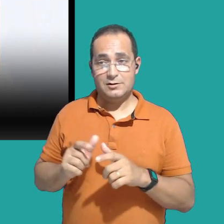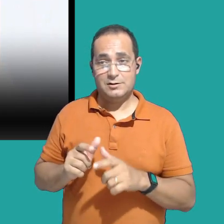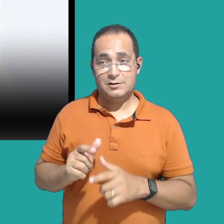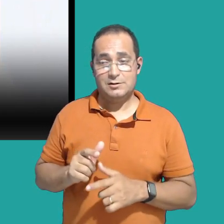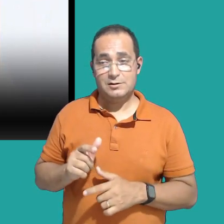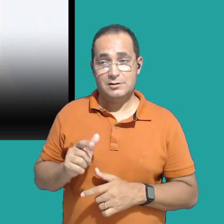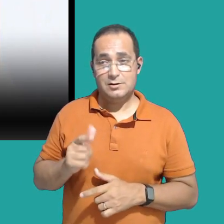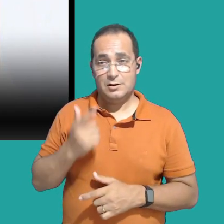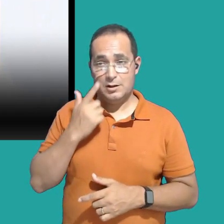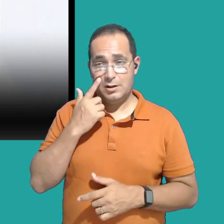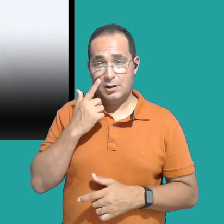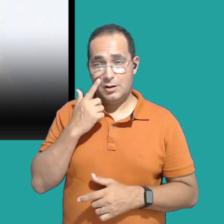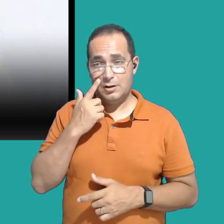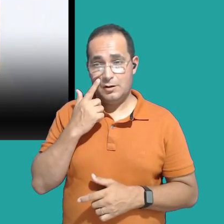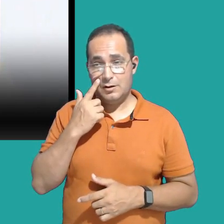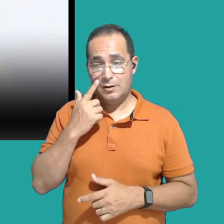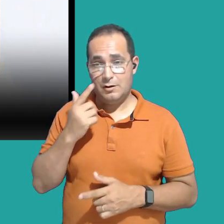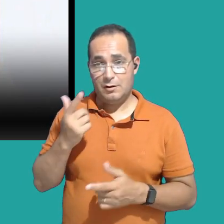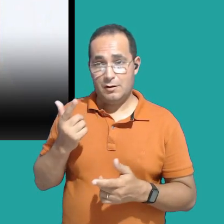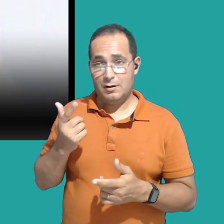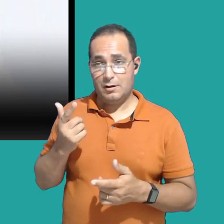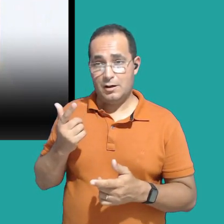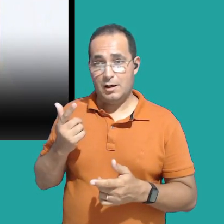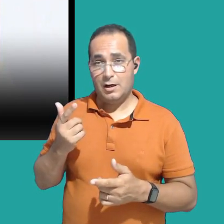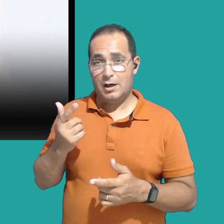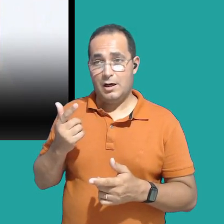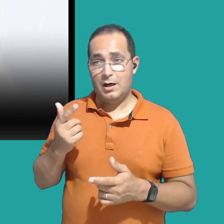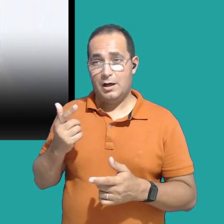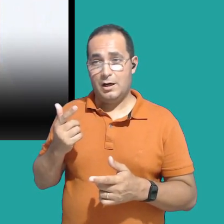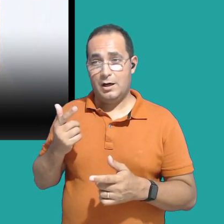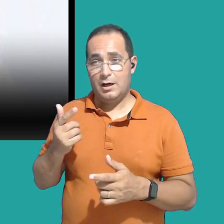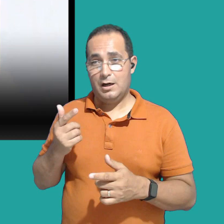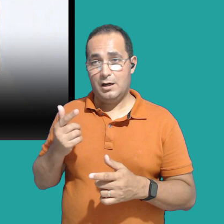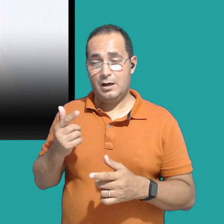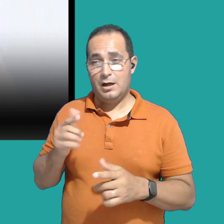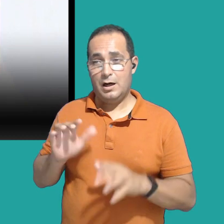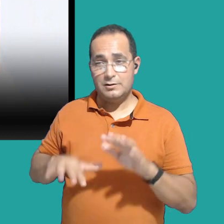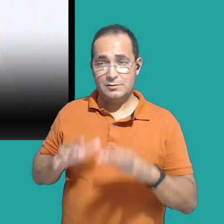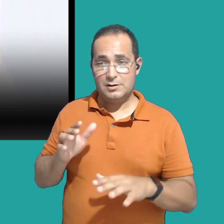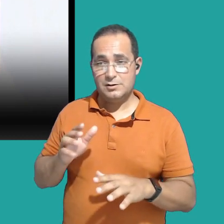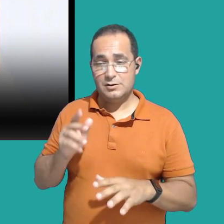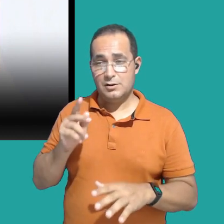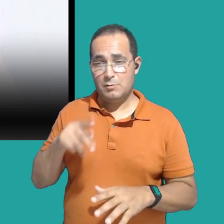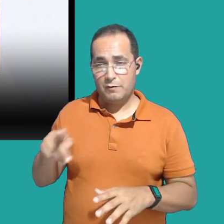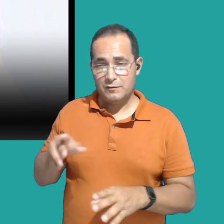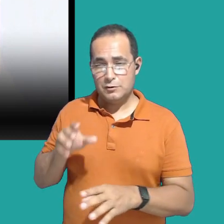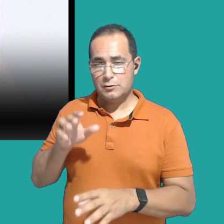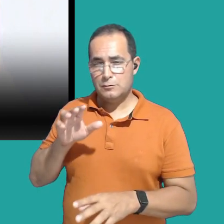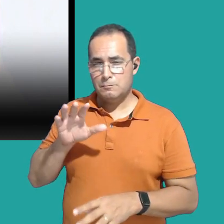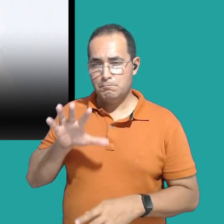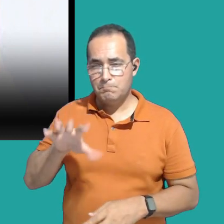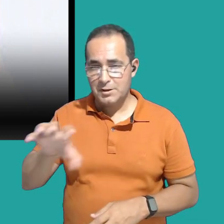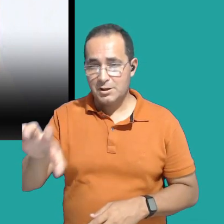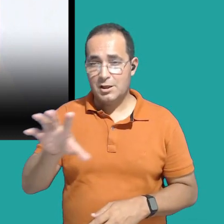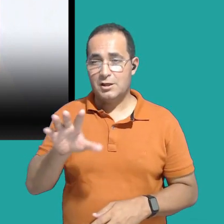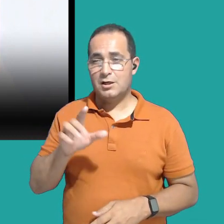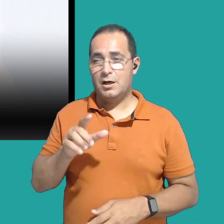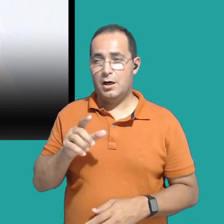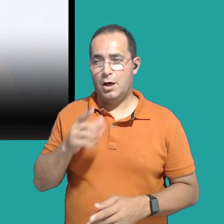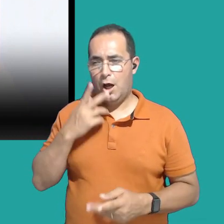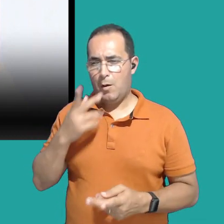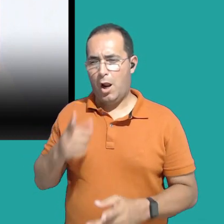pessoa com deficiência, porque muitas vezes a gente fazer determinadas intervenções, às